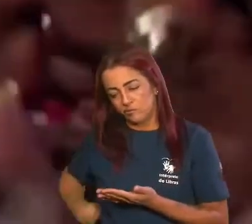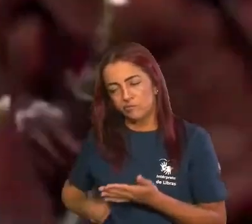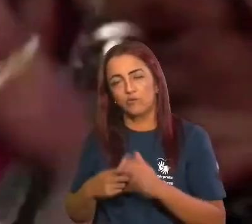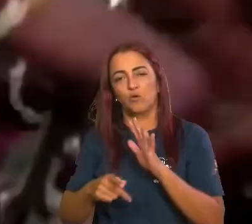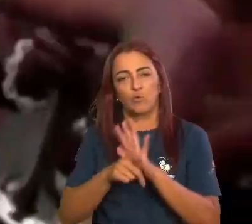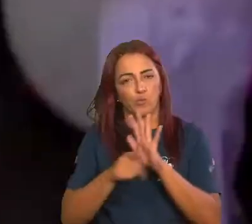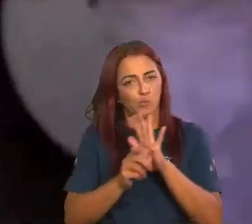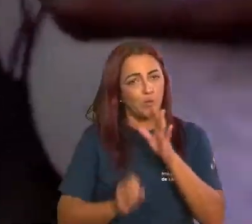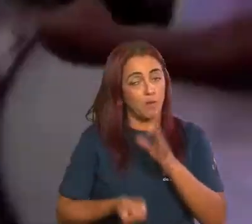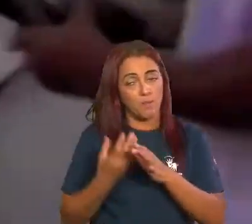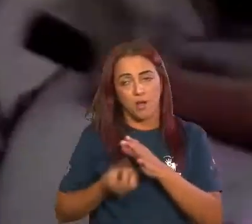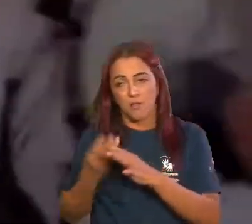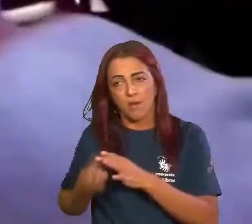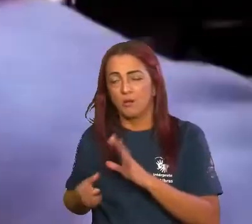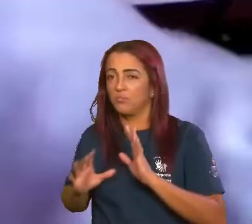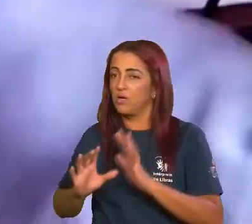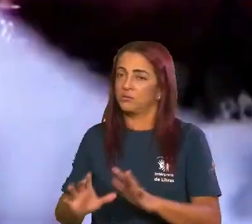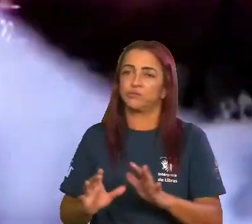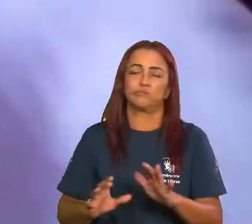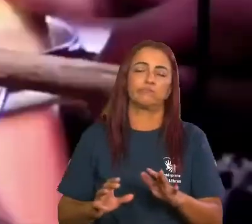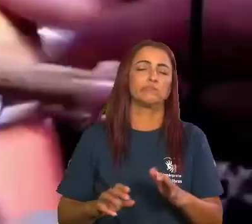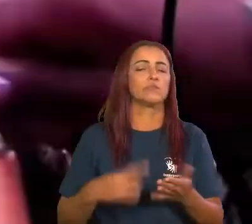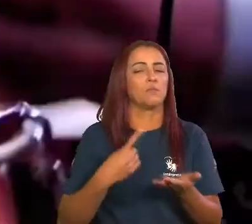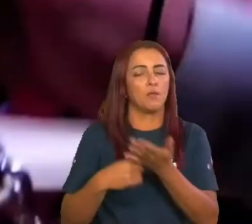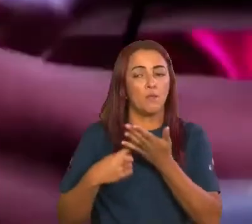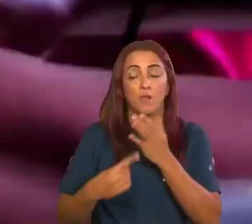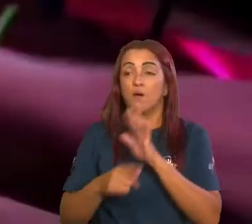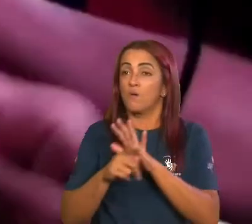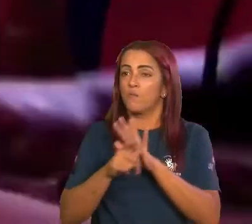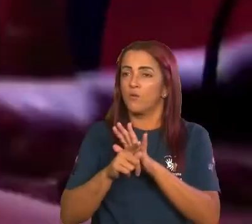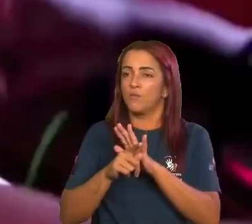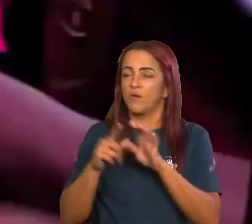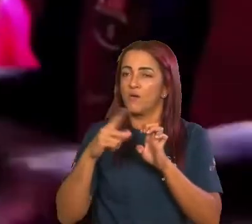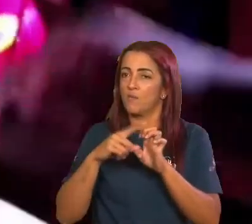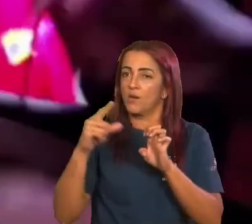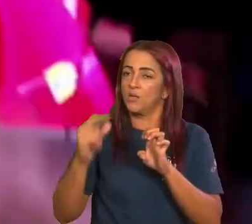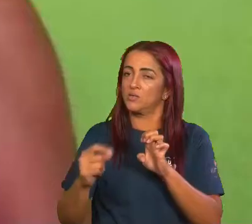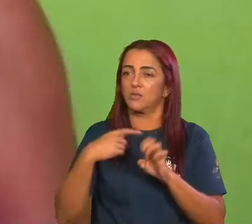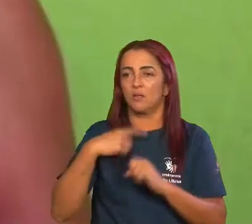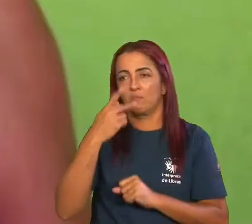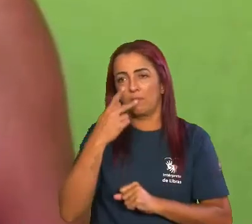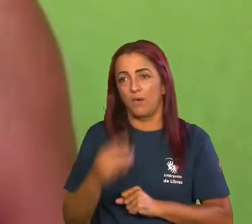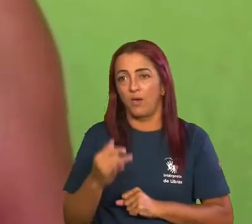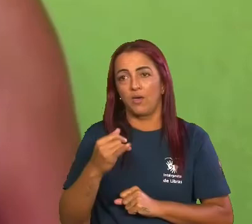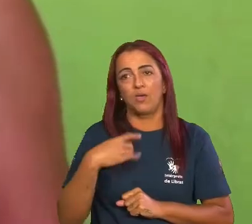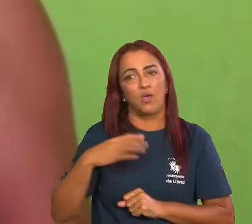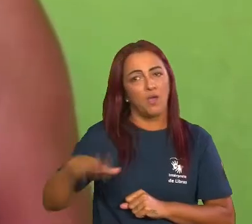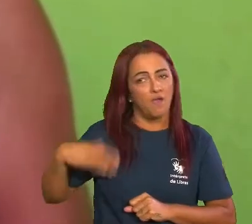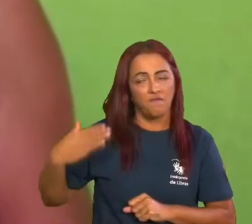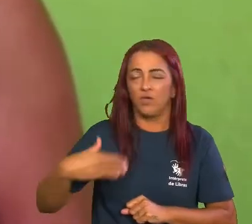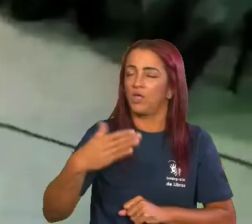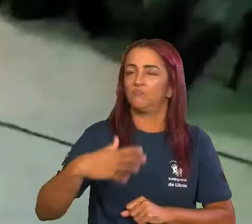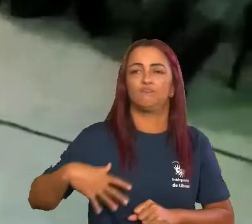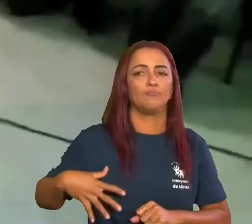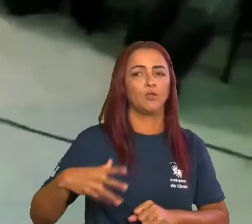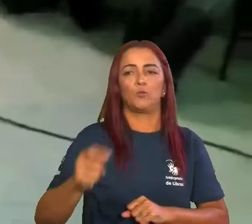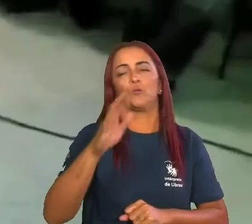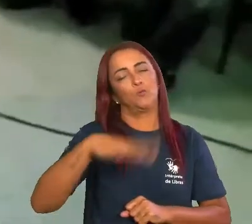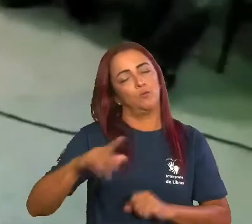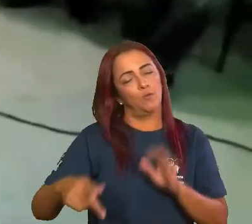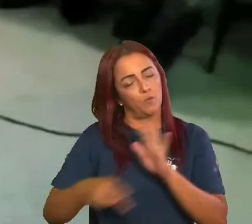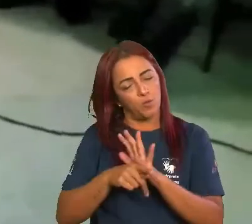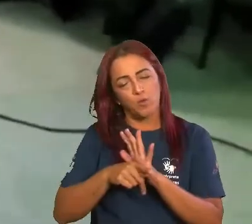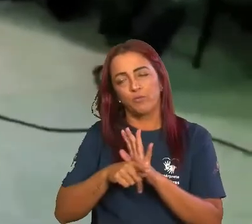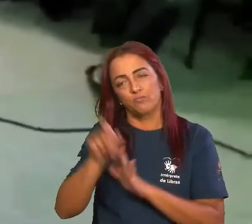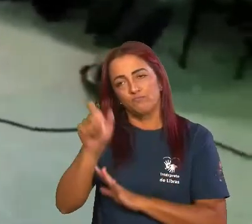escritor, como, sei lá, artista plástico, produtor, empresário, pai, enfim, tudo que rodeia